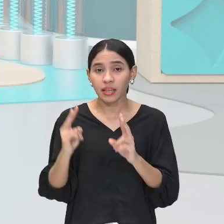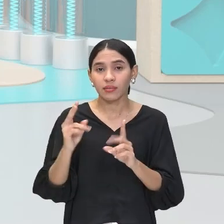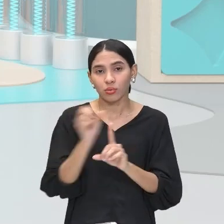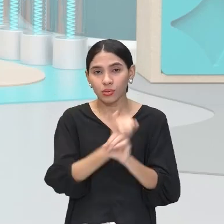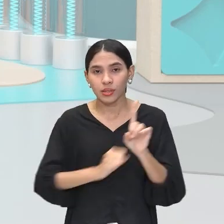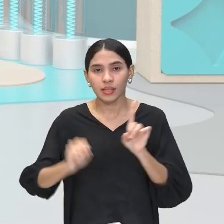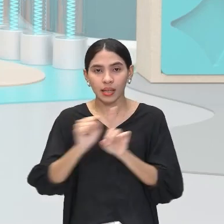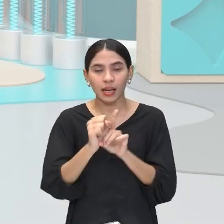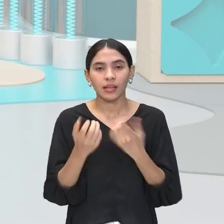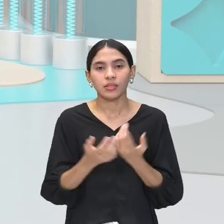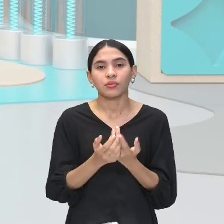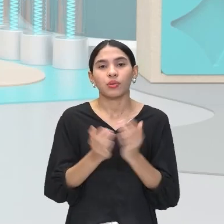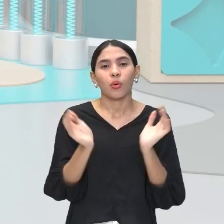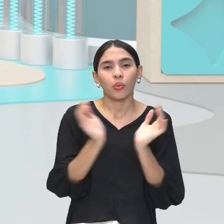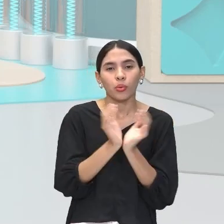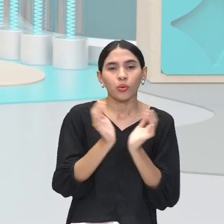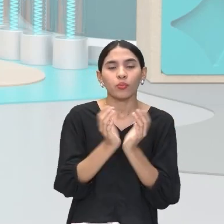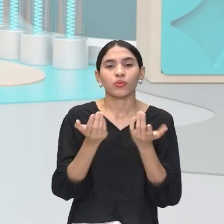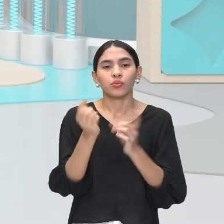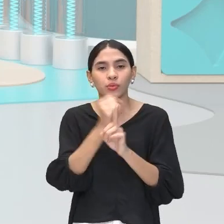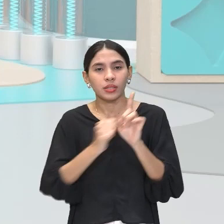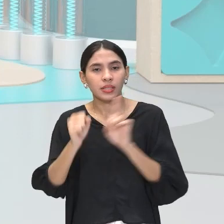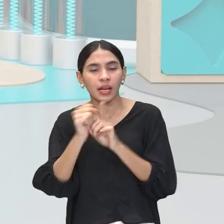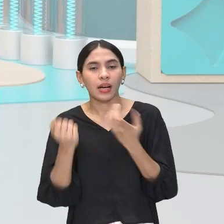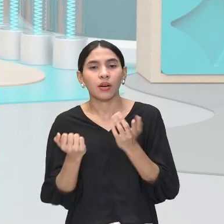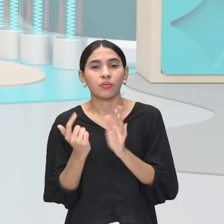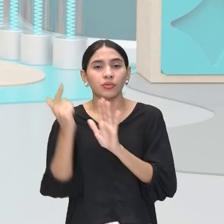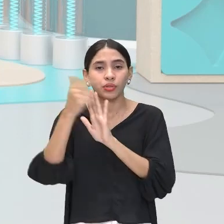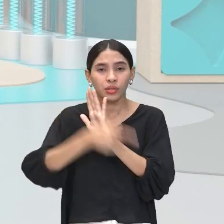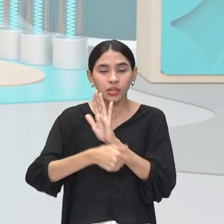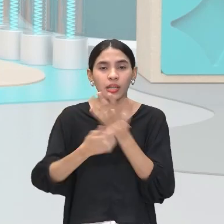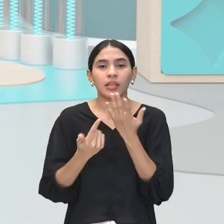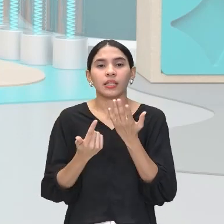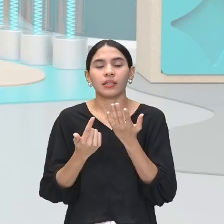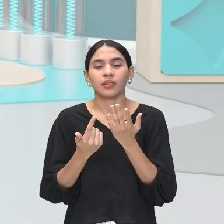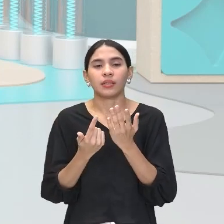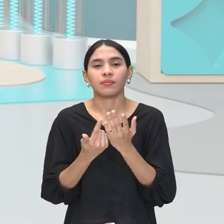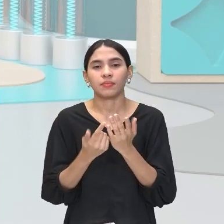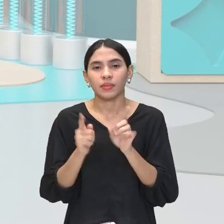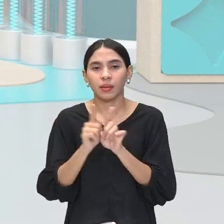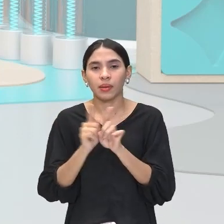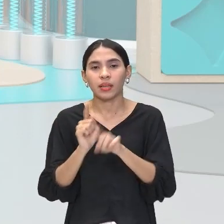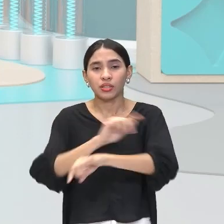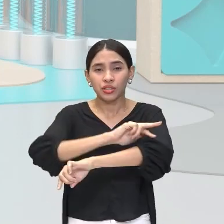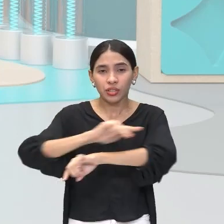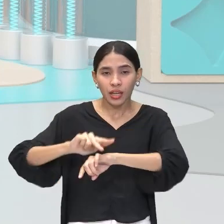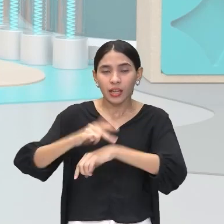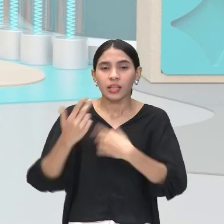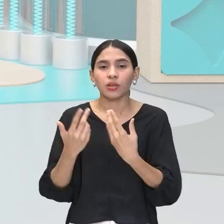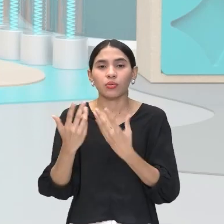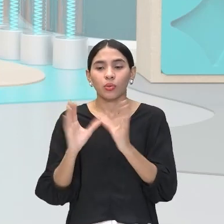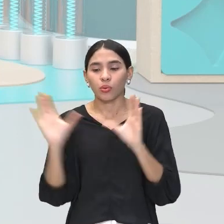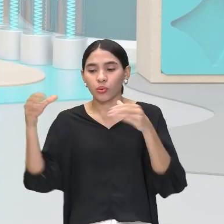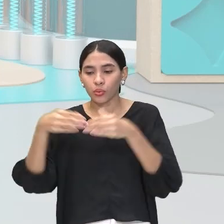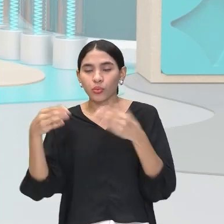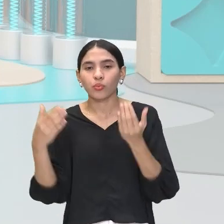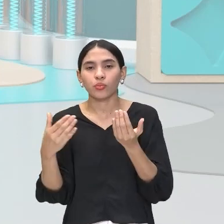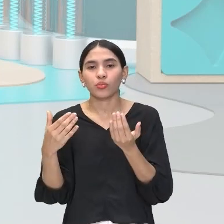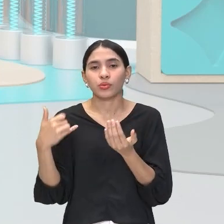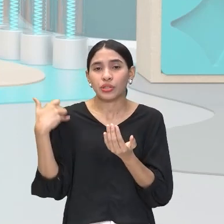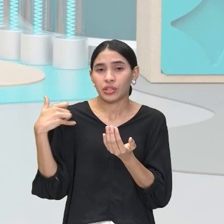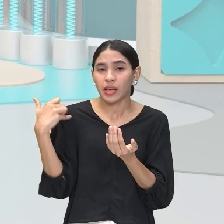a classe social, a questão do gênero, a etnia, o grupo etário onde essa criança está se